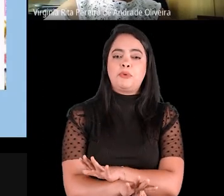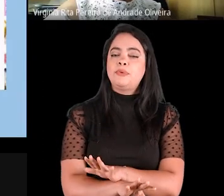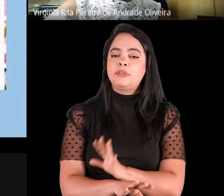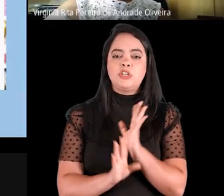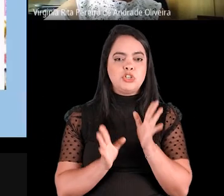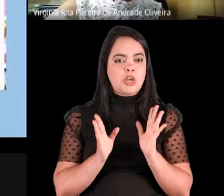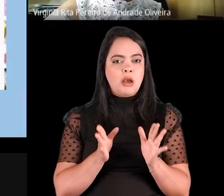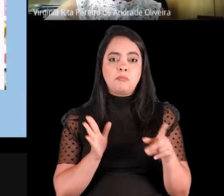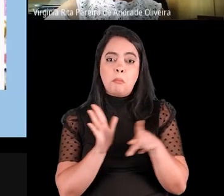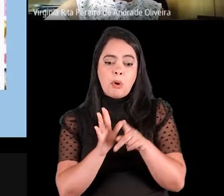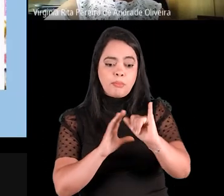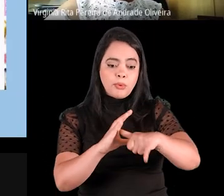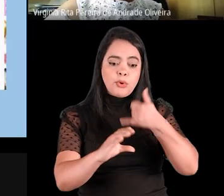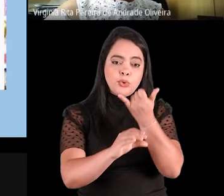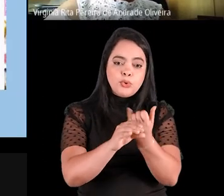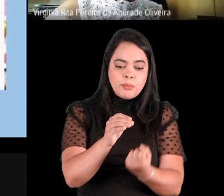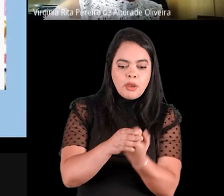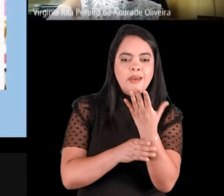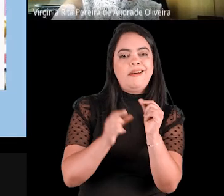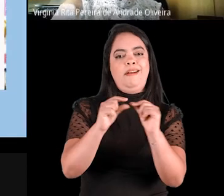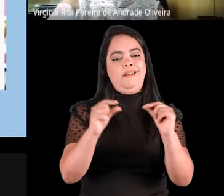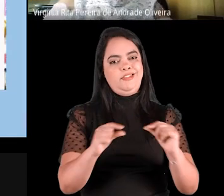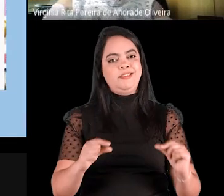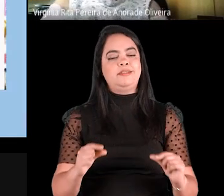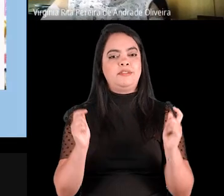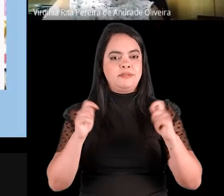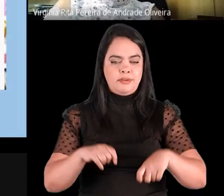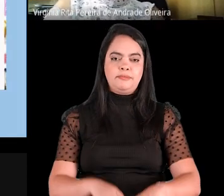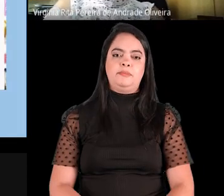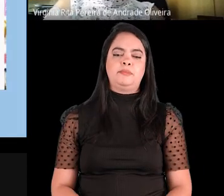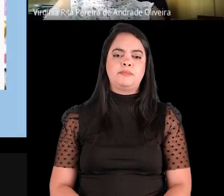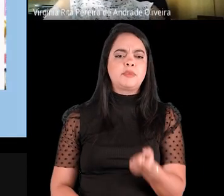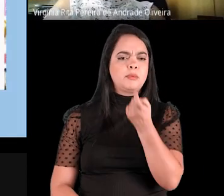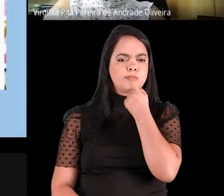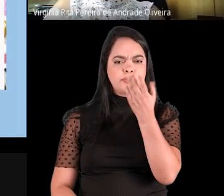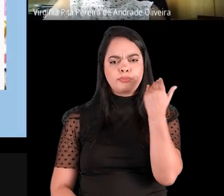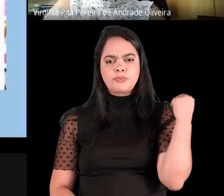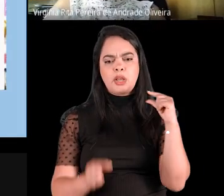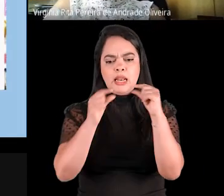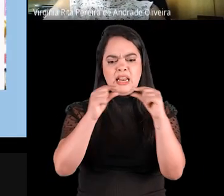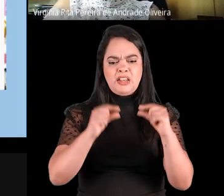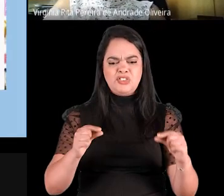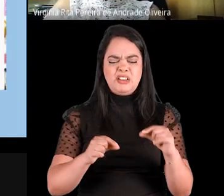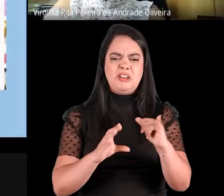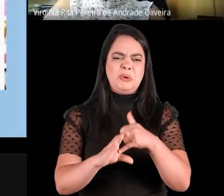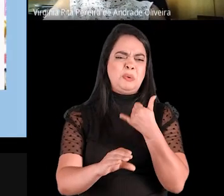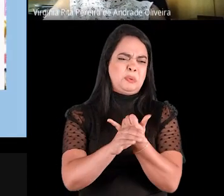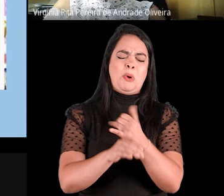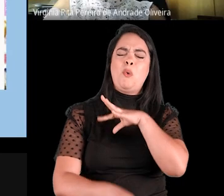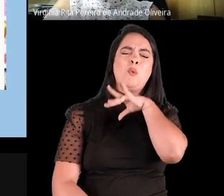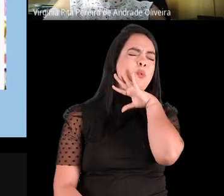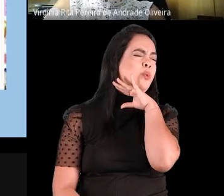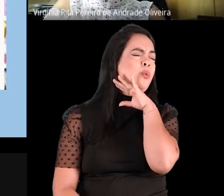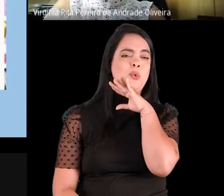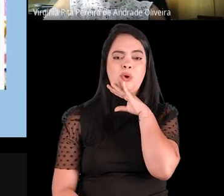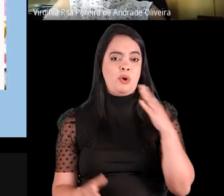pedir para gerar a legenda. Há um tempo atrás, a legenda do YouTube, ela era horrível. Se